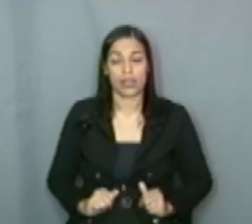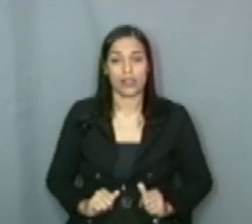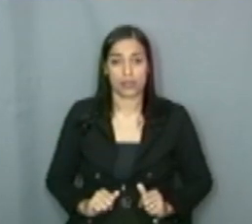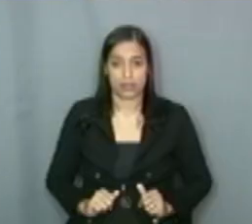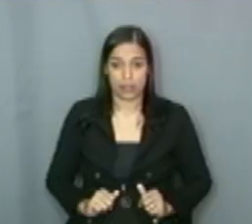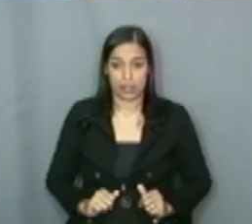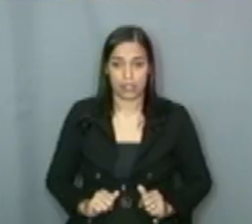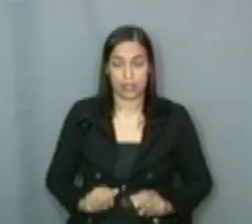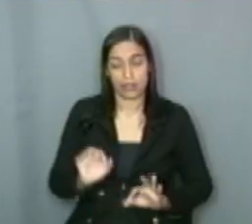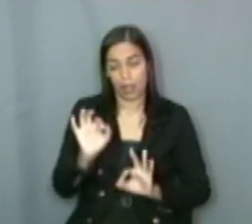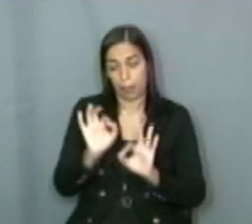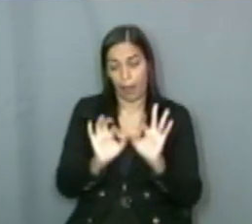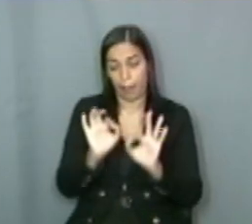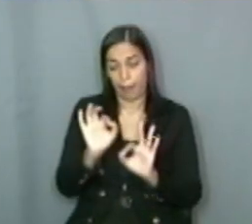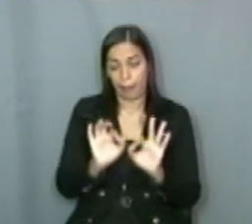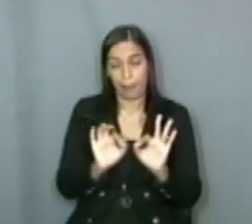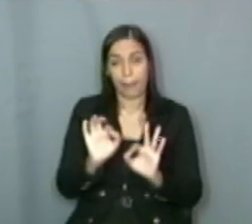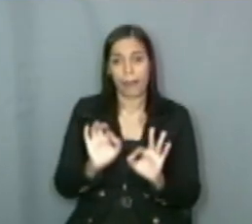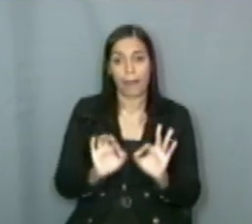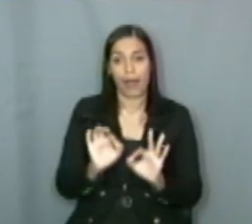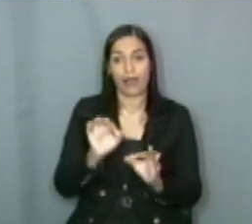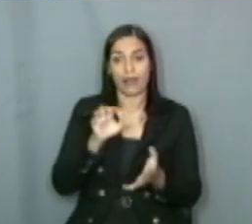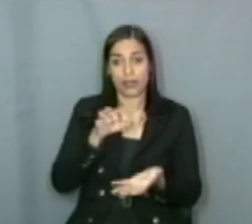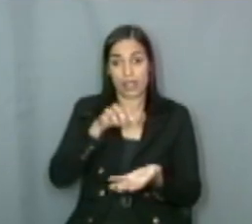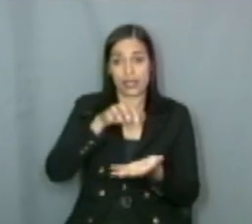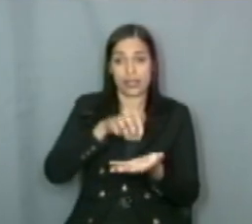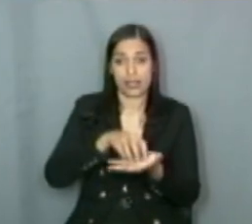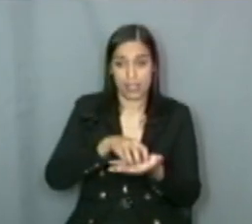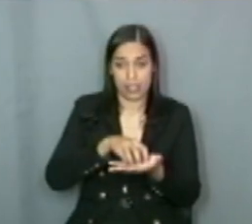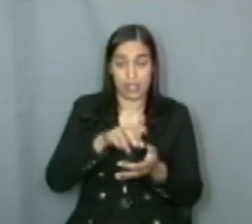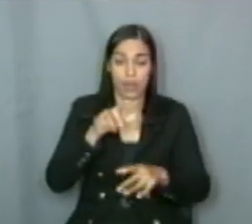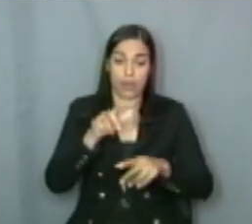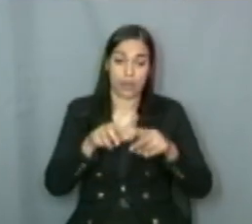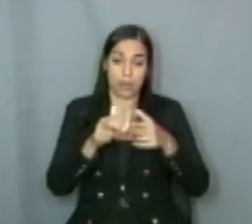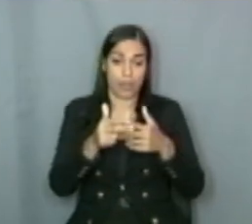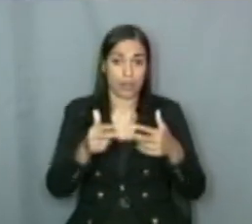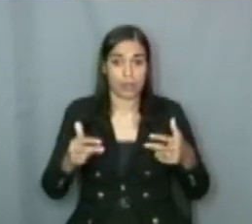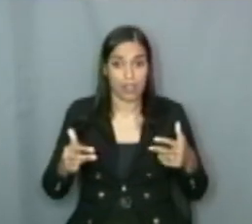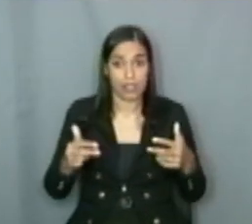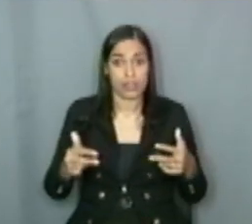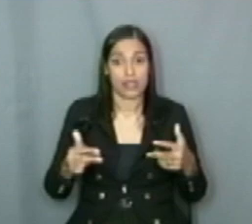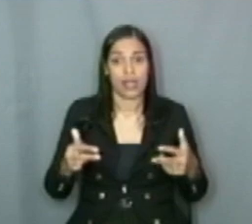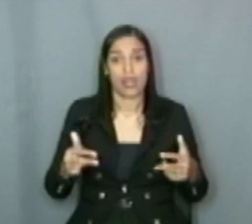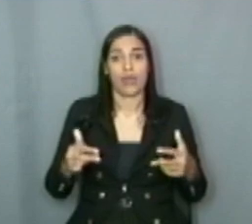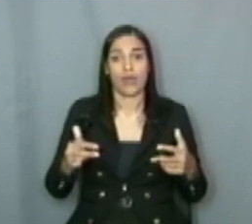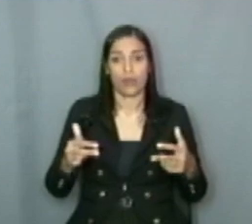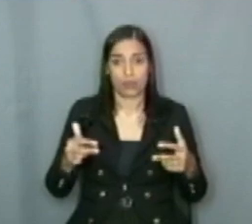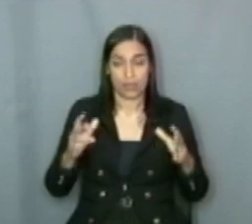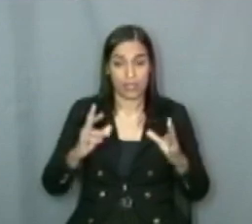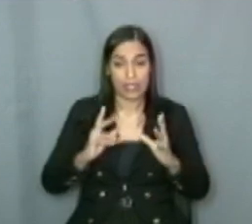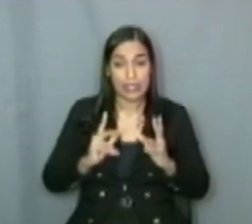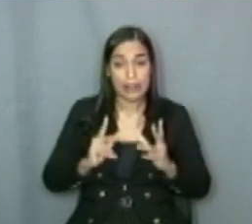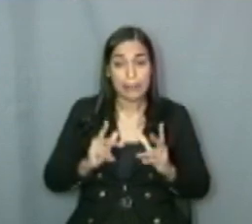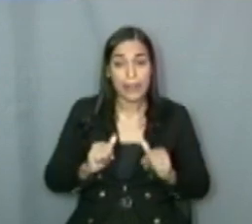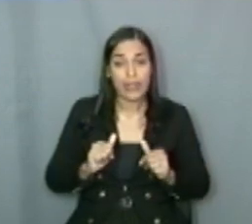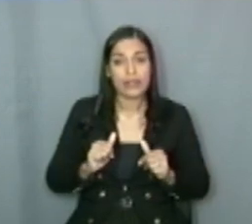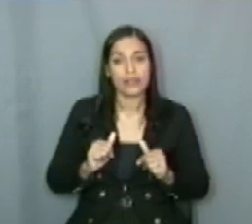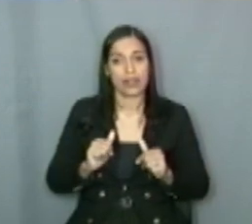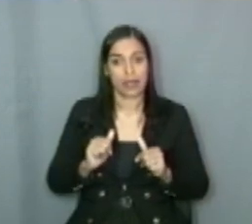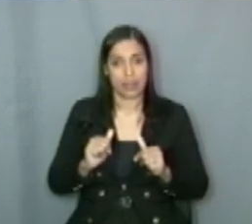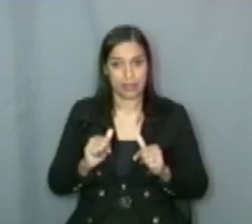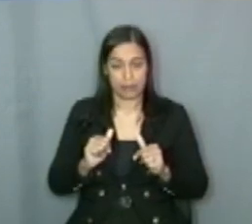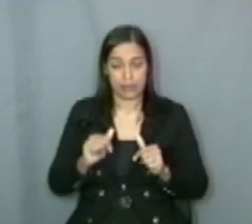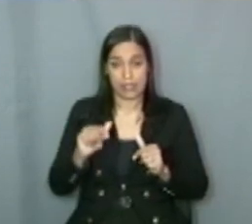e estruturais da central de material de esterilização da